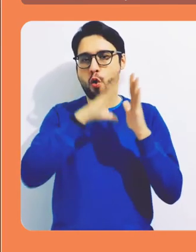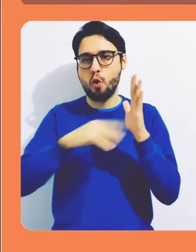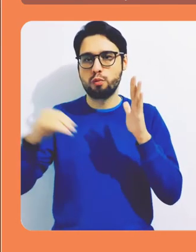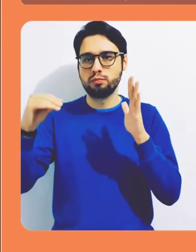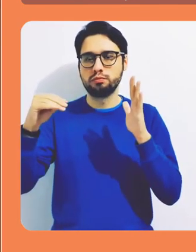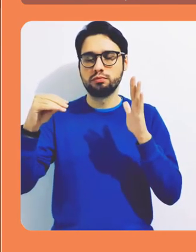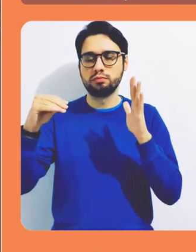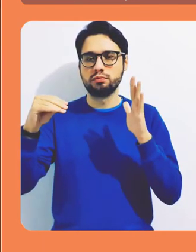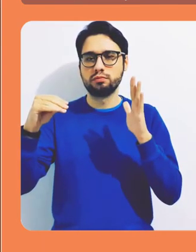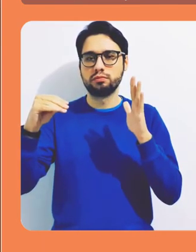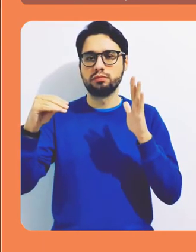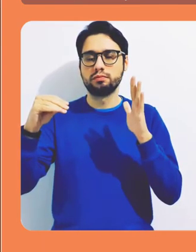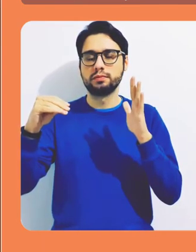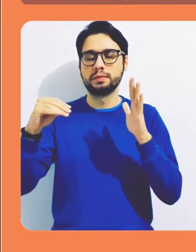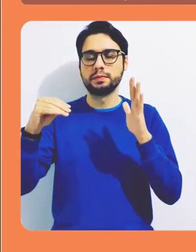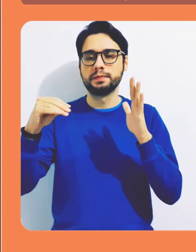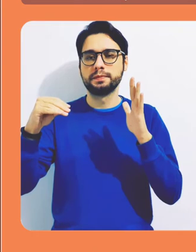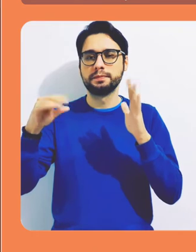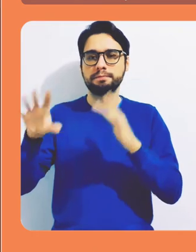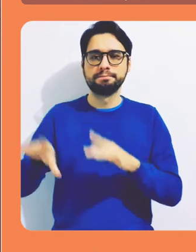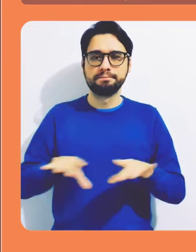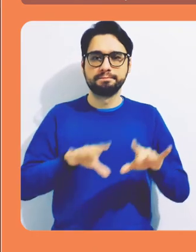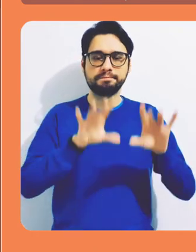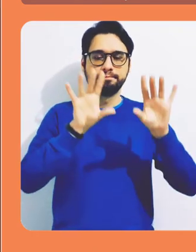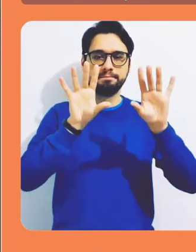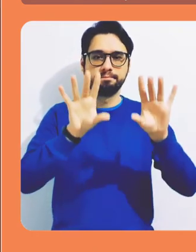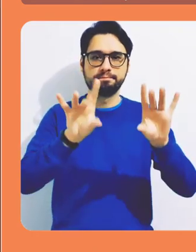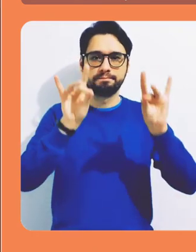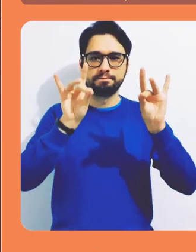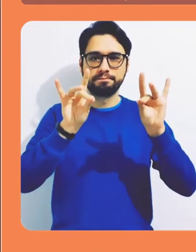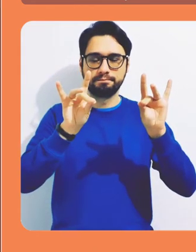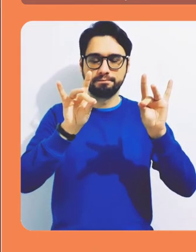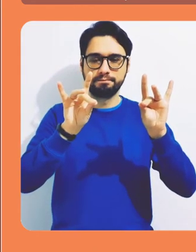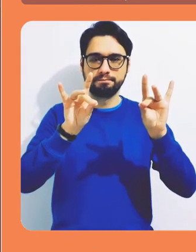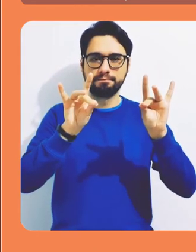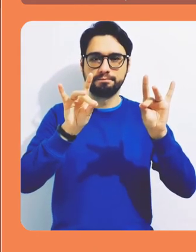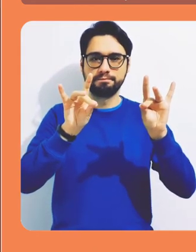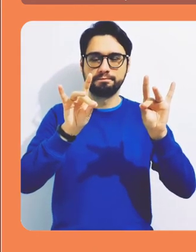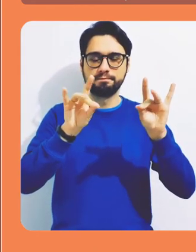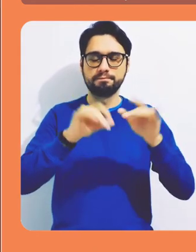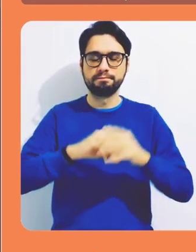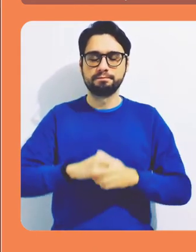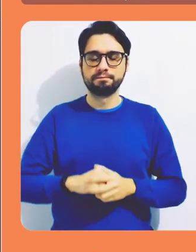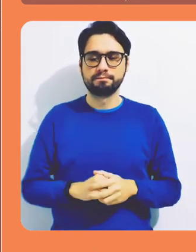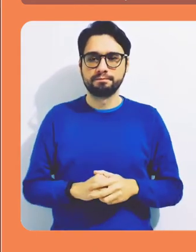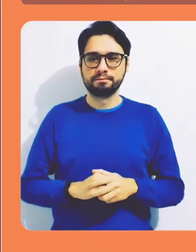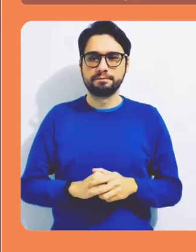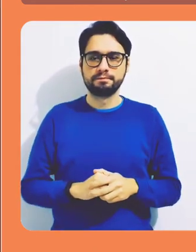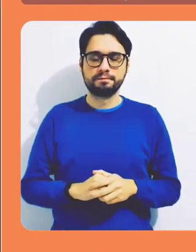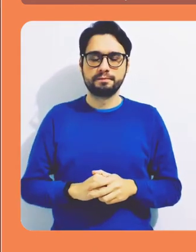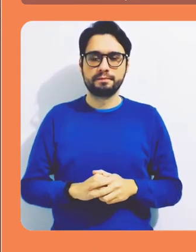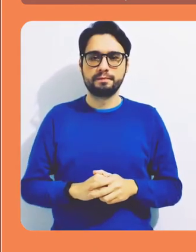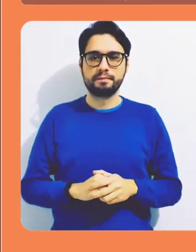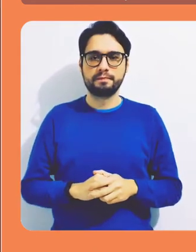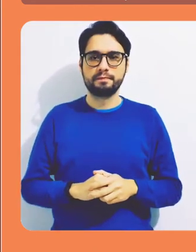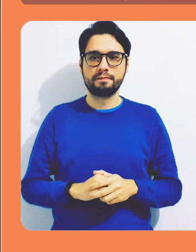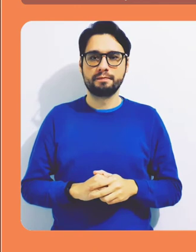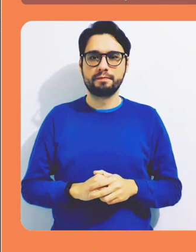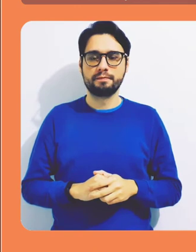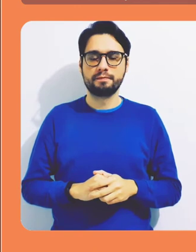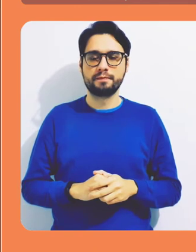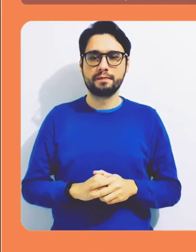coisas. Quando você vem do documento do Word, copia ele. Ó, vejam que eu peguei duas imagens,